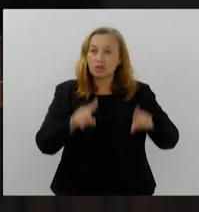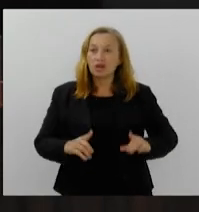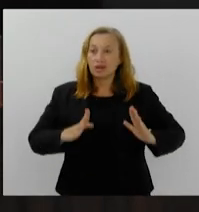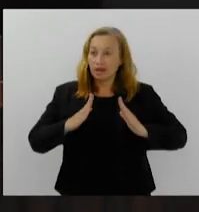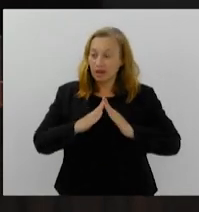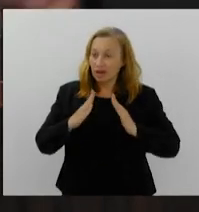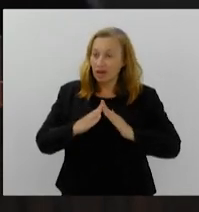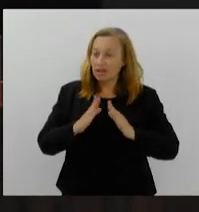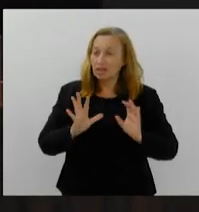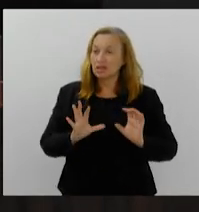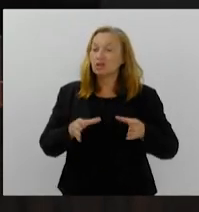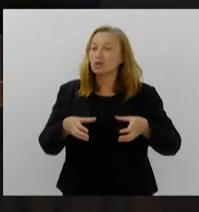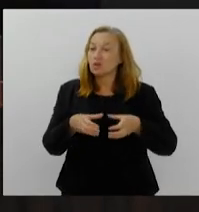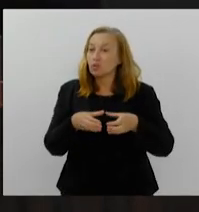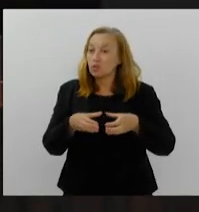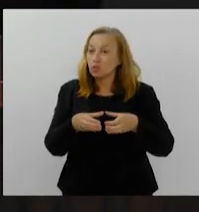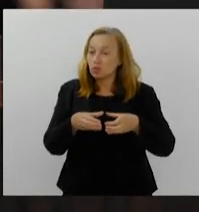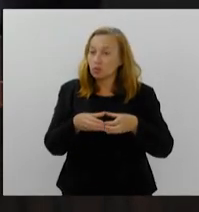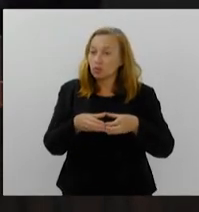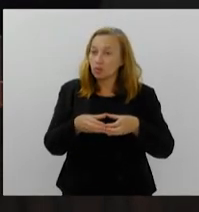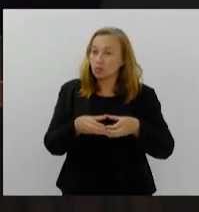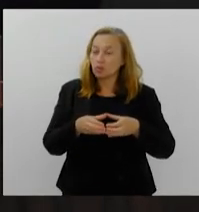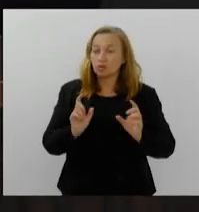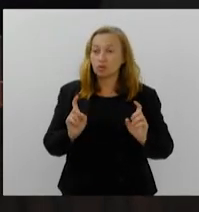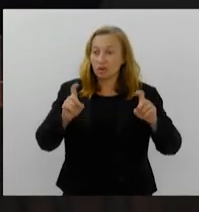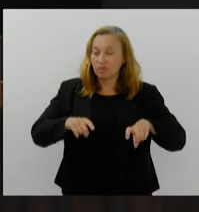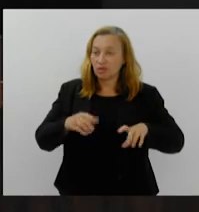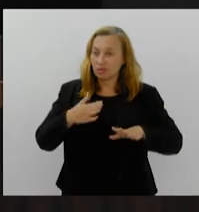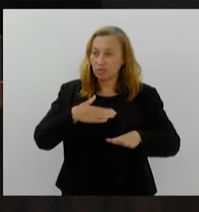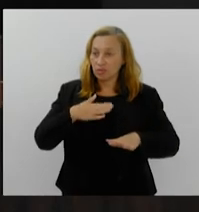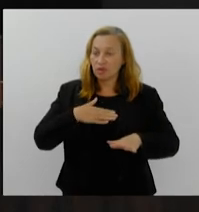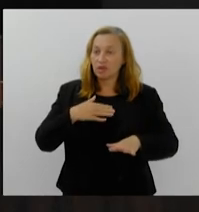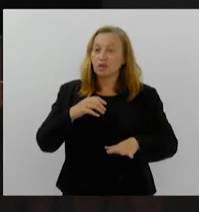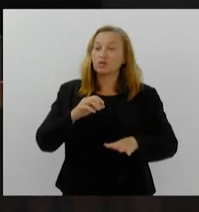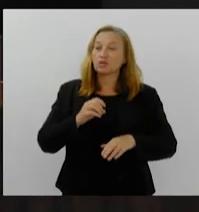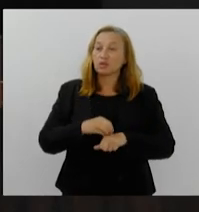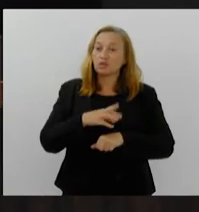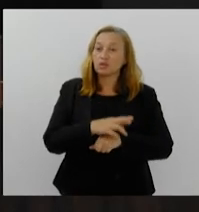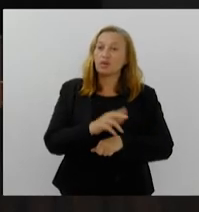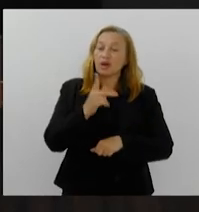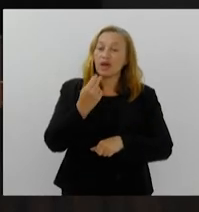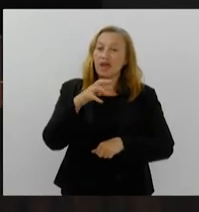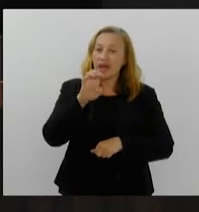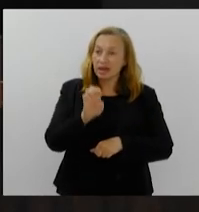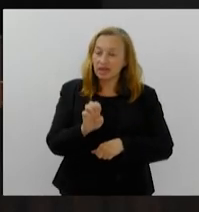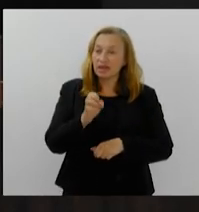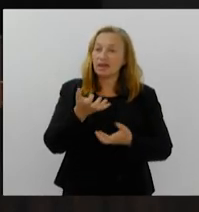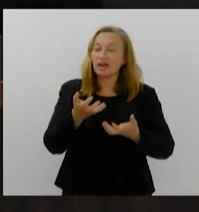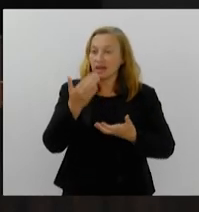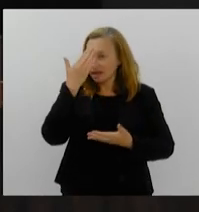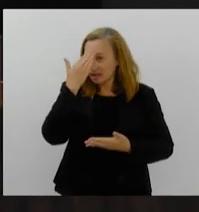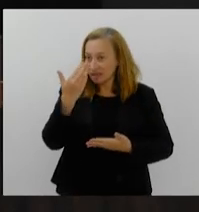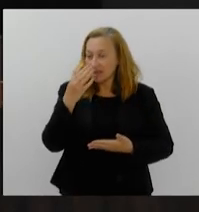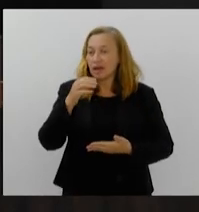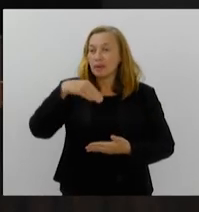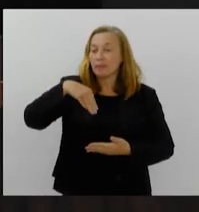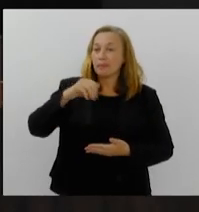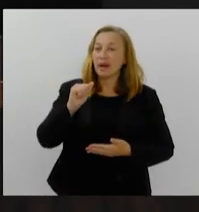a equipe lá do meu gabinete com o doutor Eric, quero aqui agradecer a